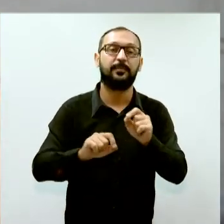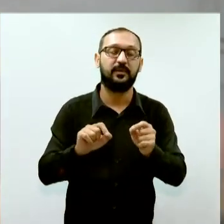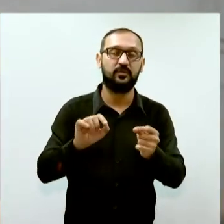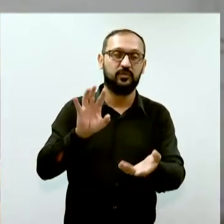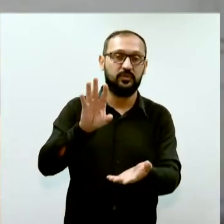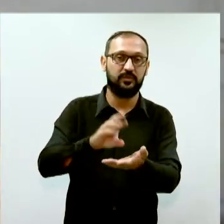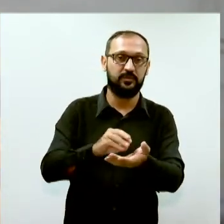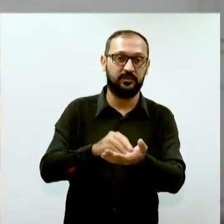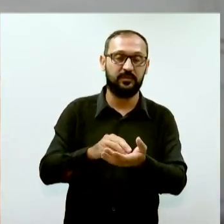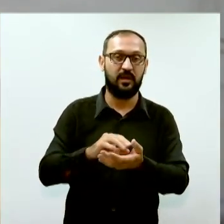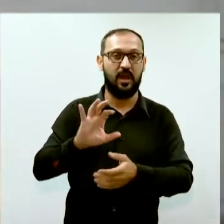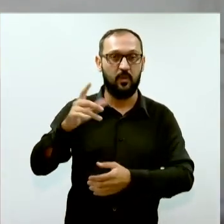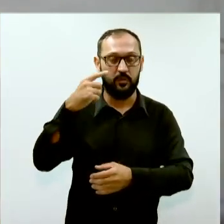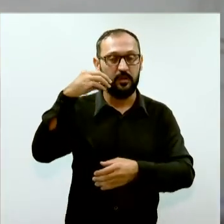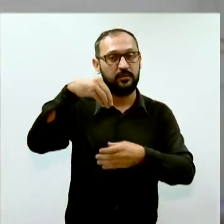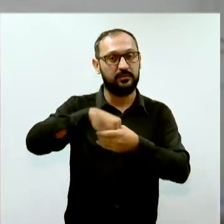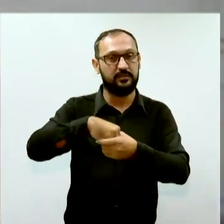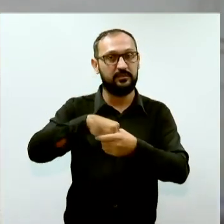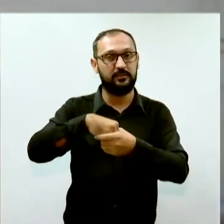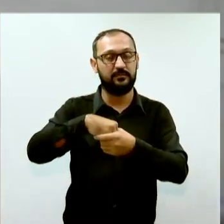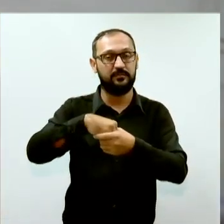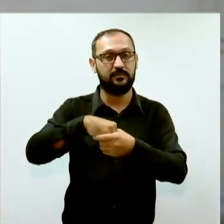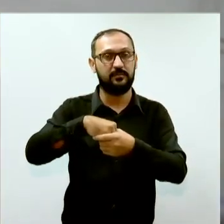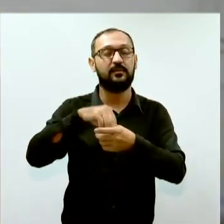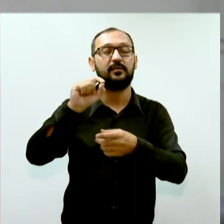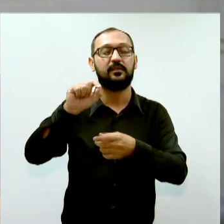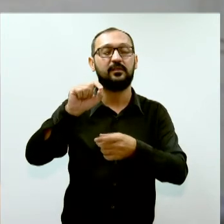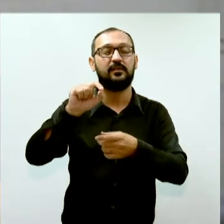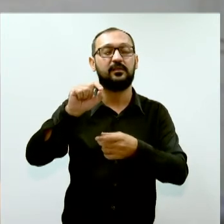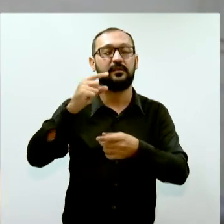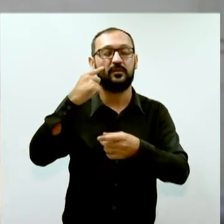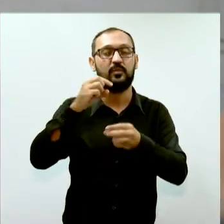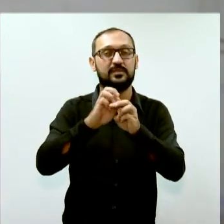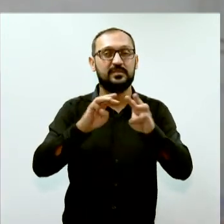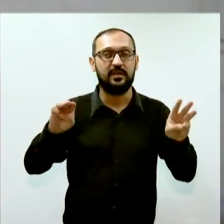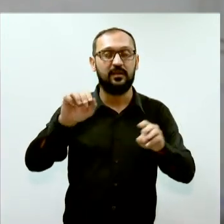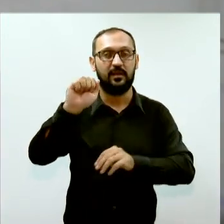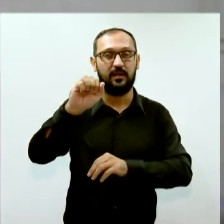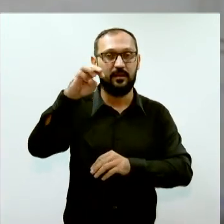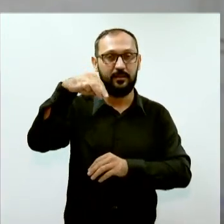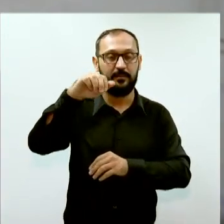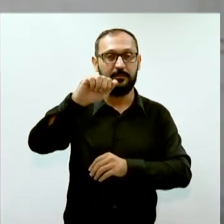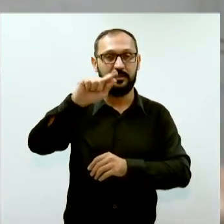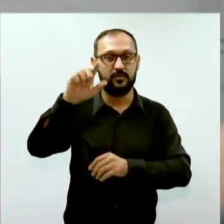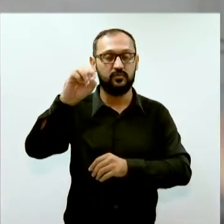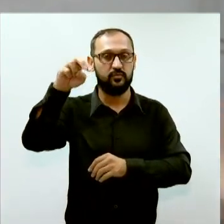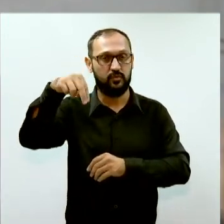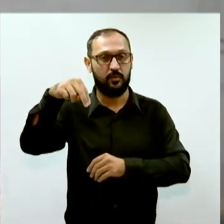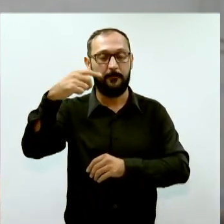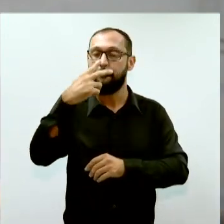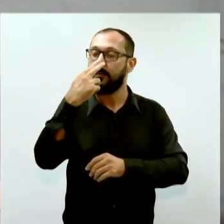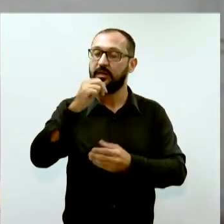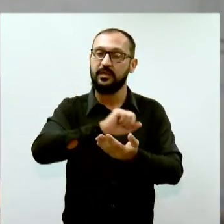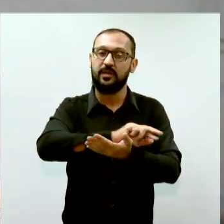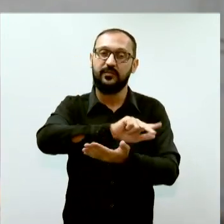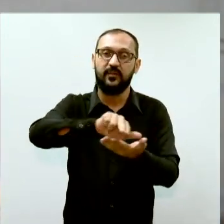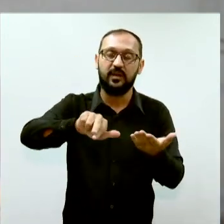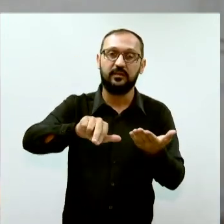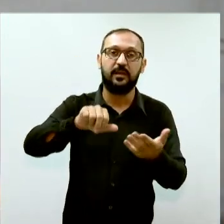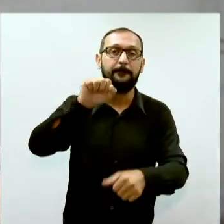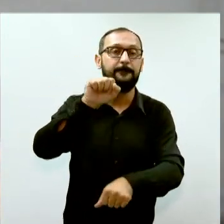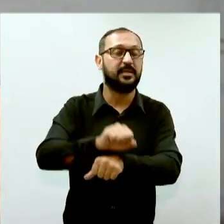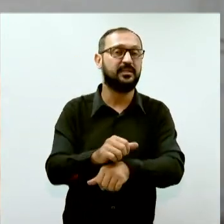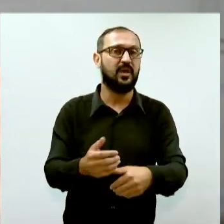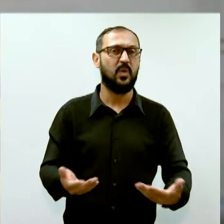né, a resenha do livro, acontece na plataforma da Amazon, algo da diversidade cultural está se perdendo